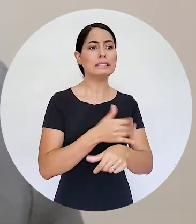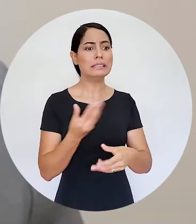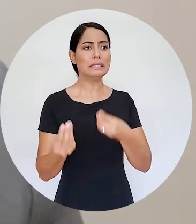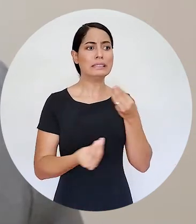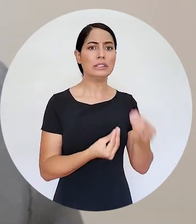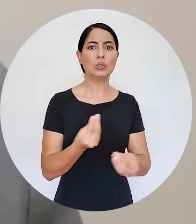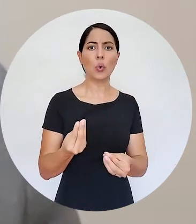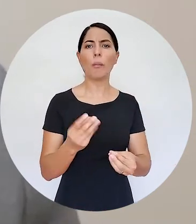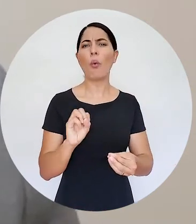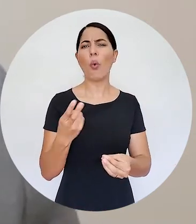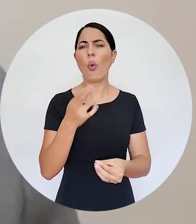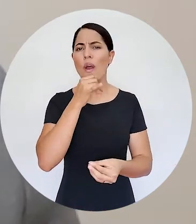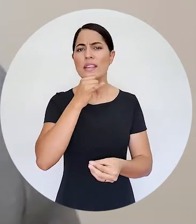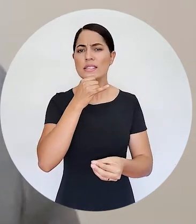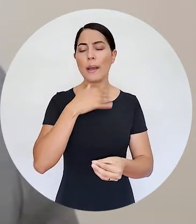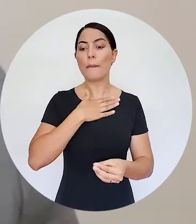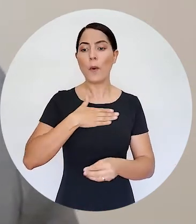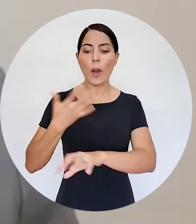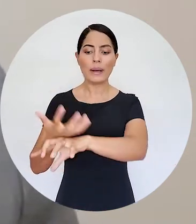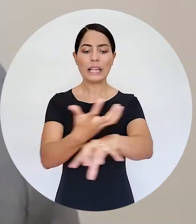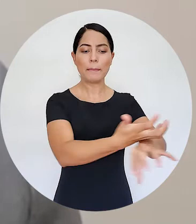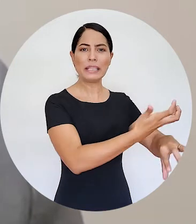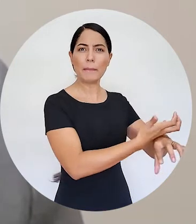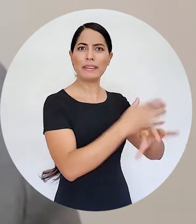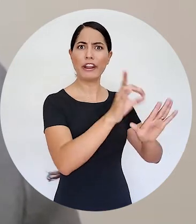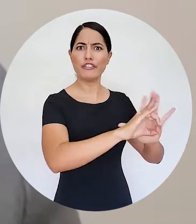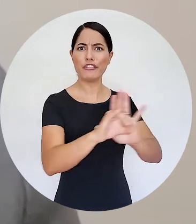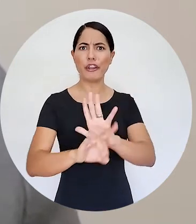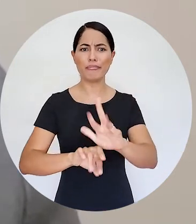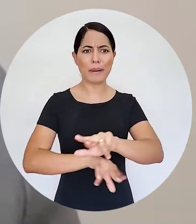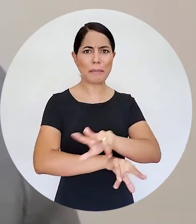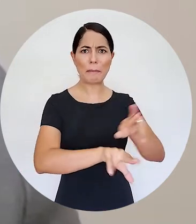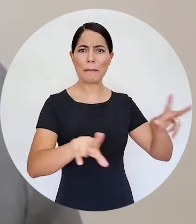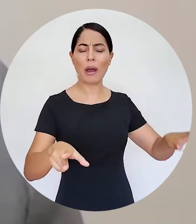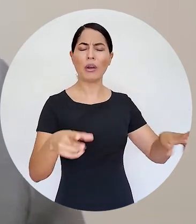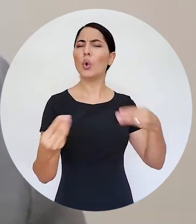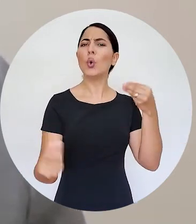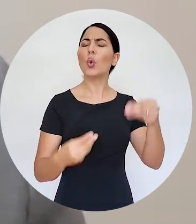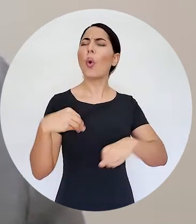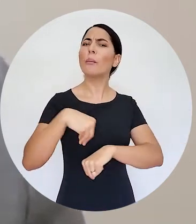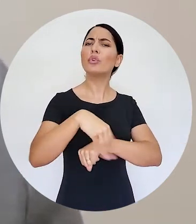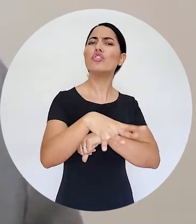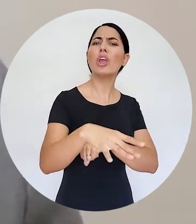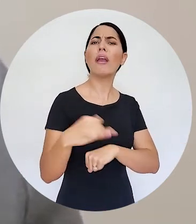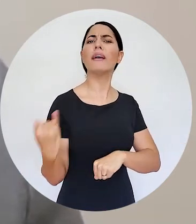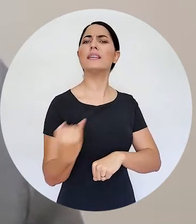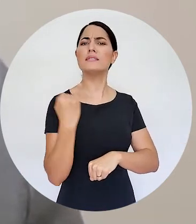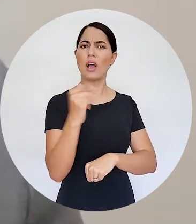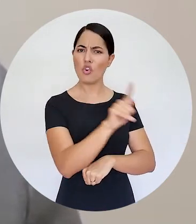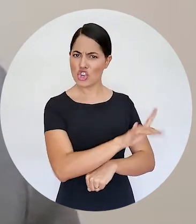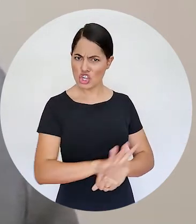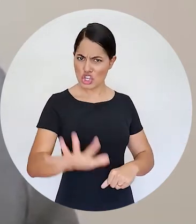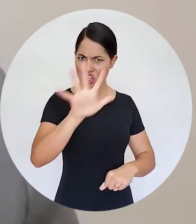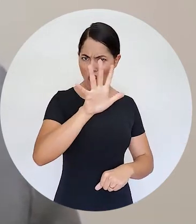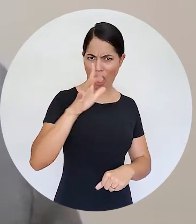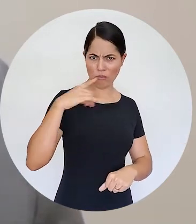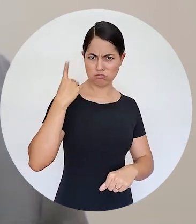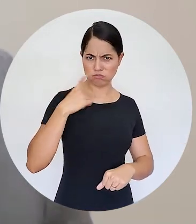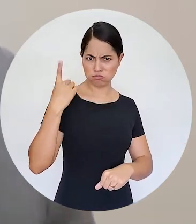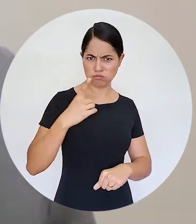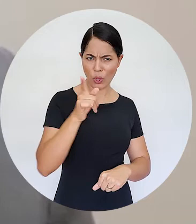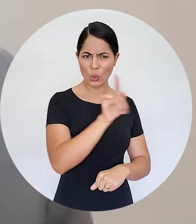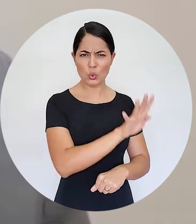o até por gostar de várias outras matérias qual que seria essa dica Inicial Realmente esse é um advogado